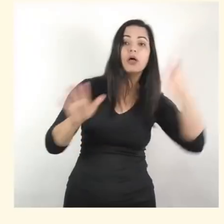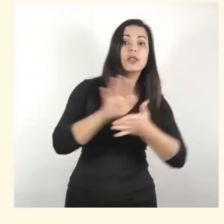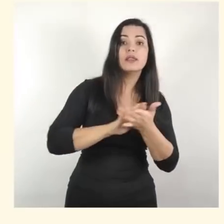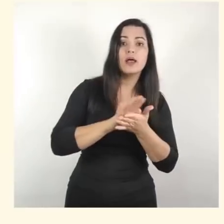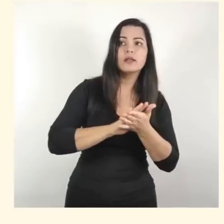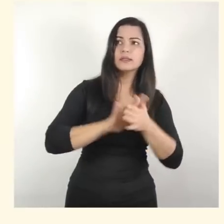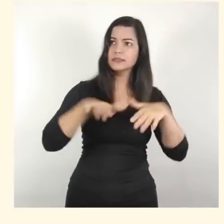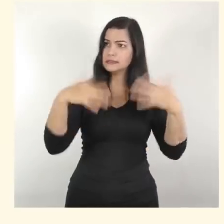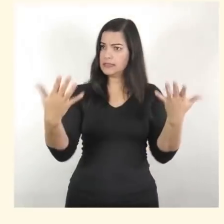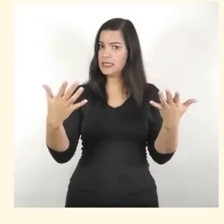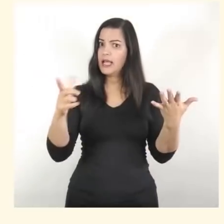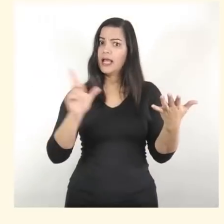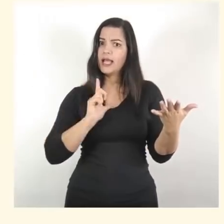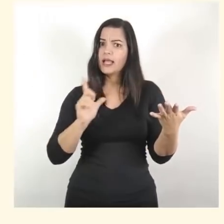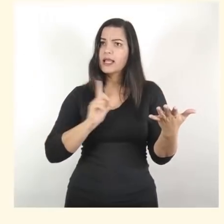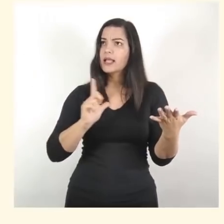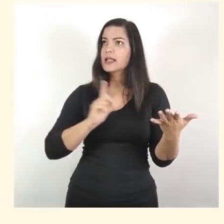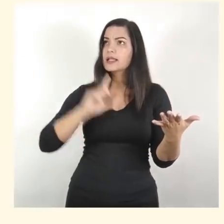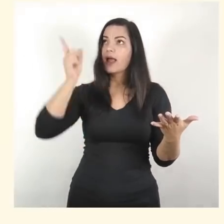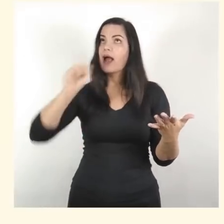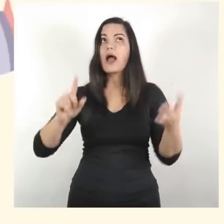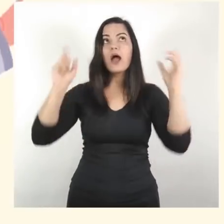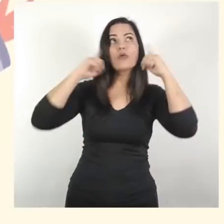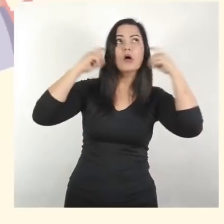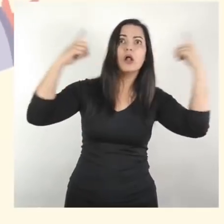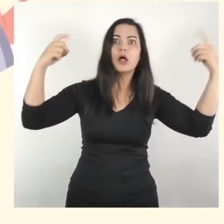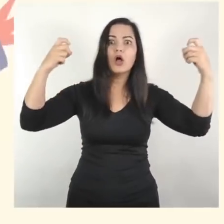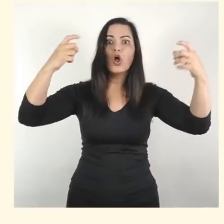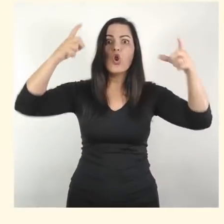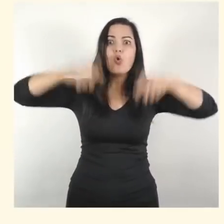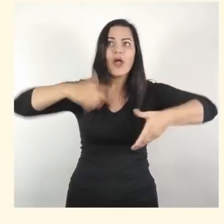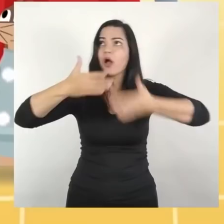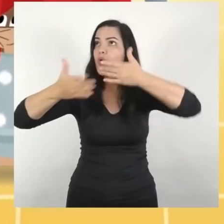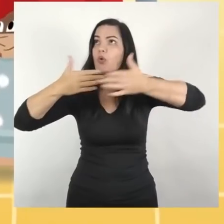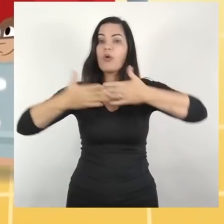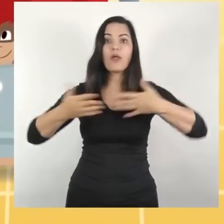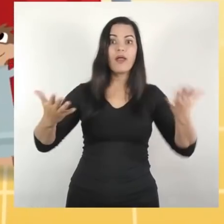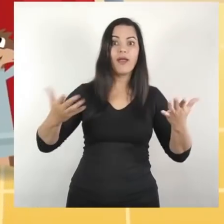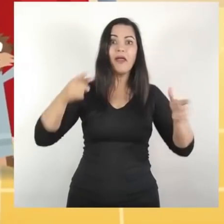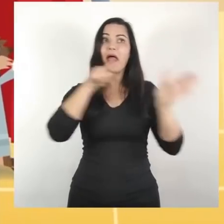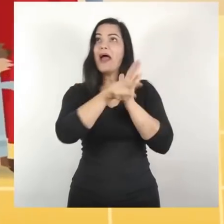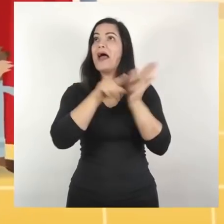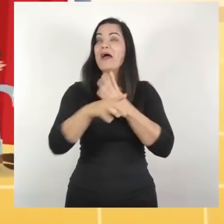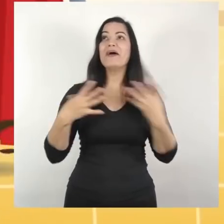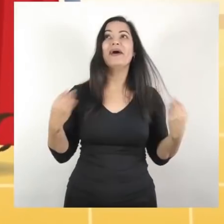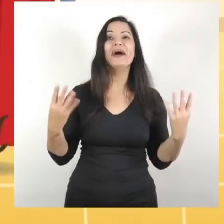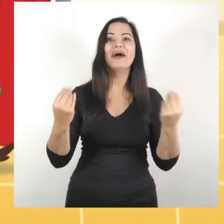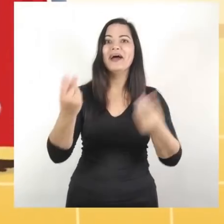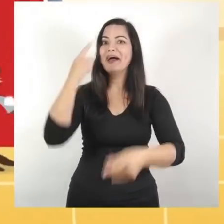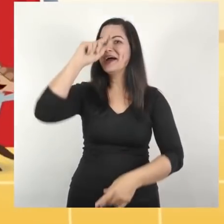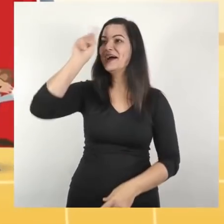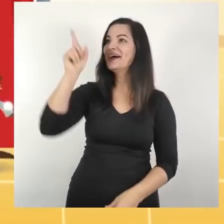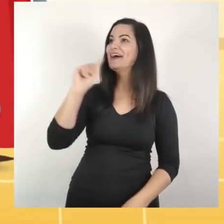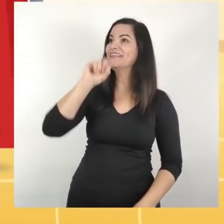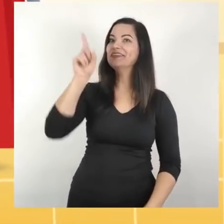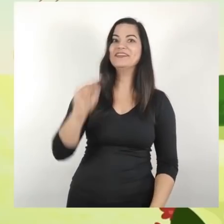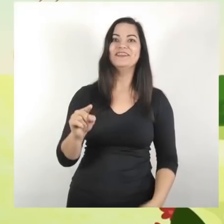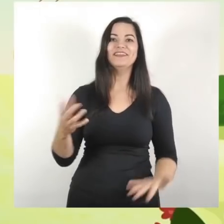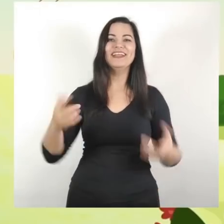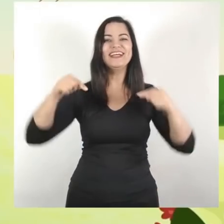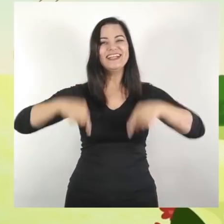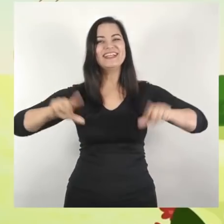trovão. Será que existe raio e trovão em qualquer lugar? São tantas